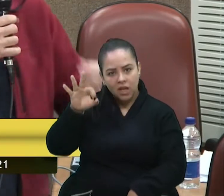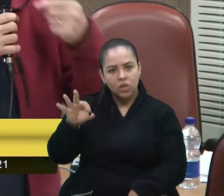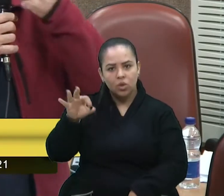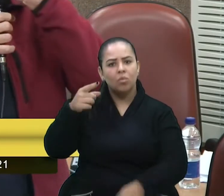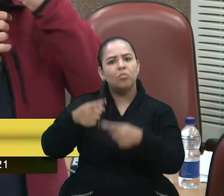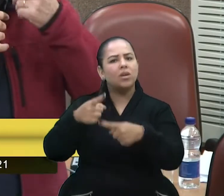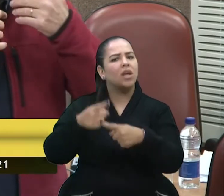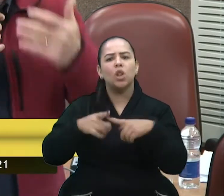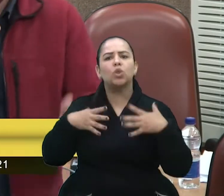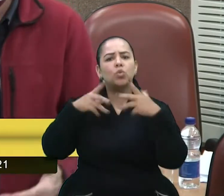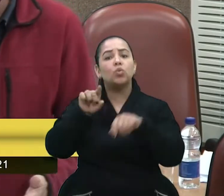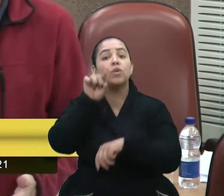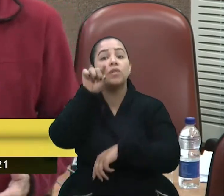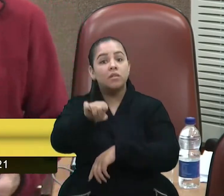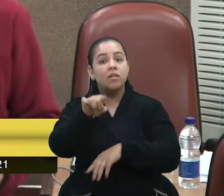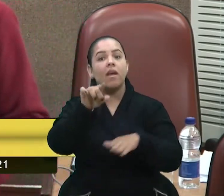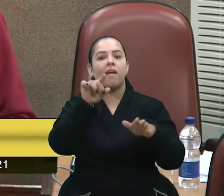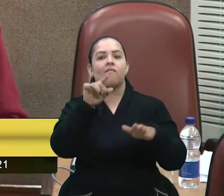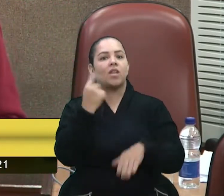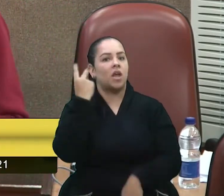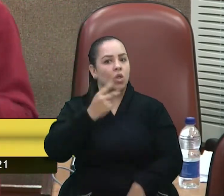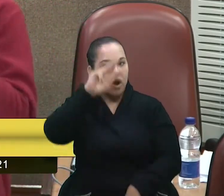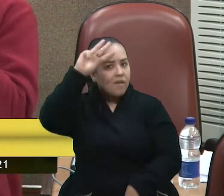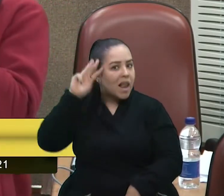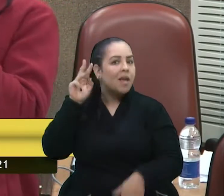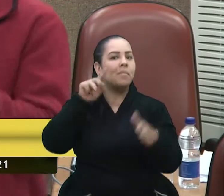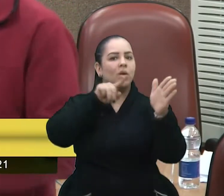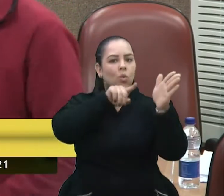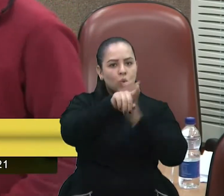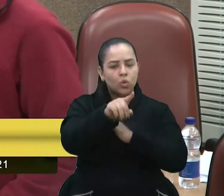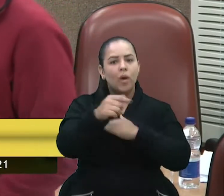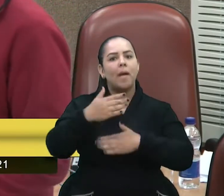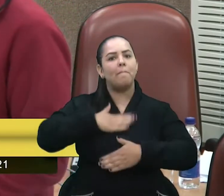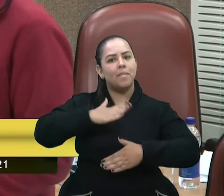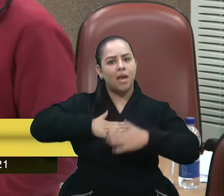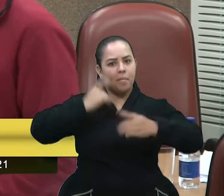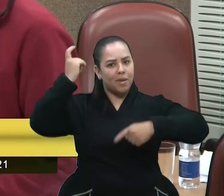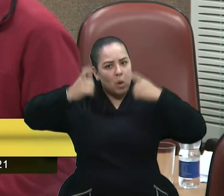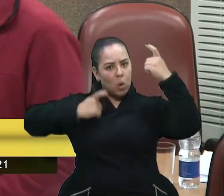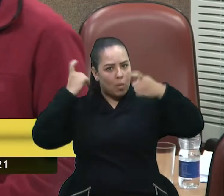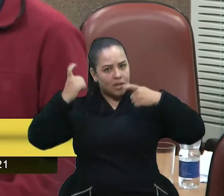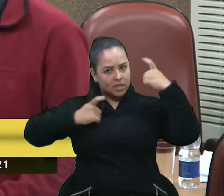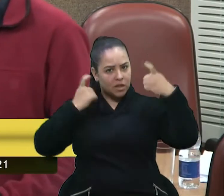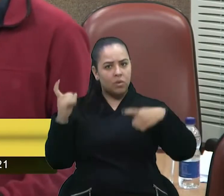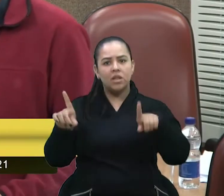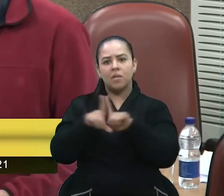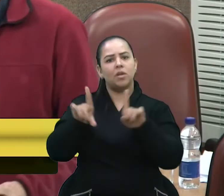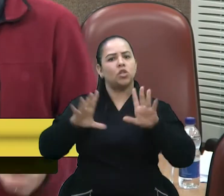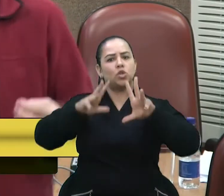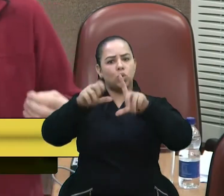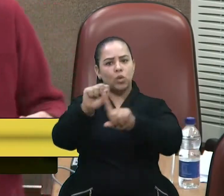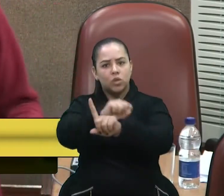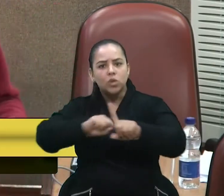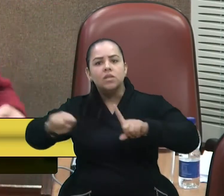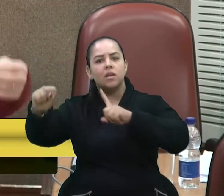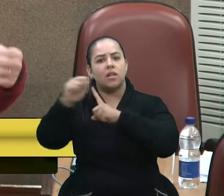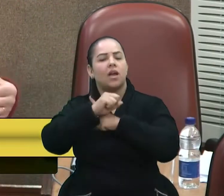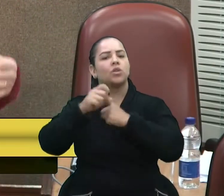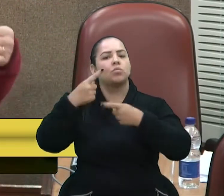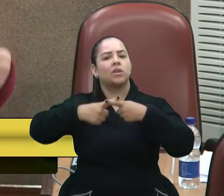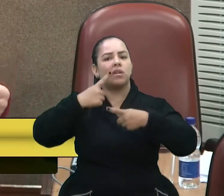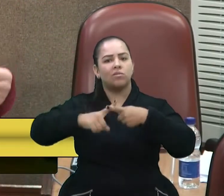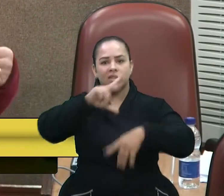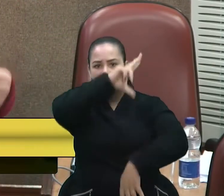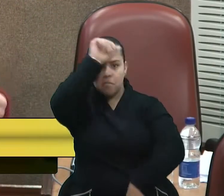questionou, apontou, é a minha preocupação e deve ser a preocupação de toda a sociedade. Os animais